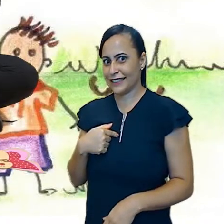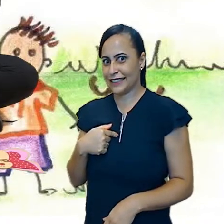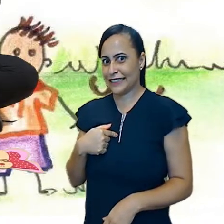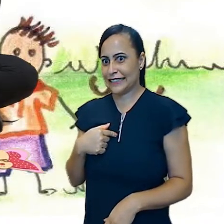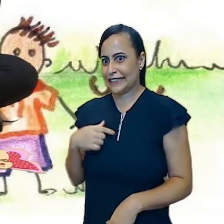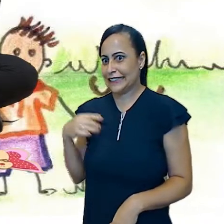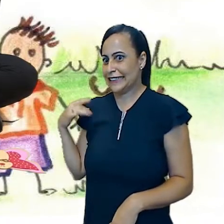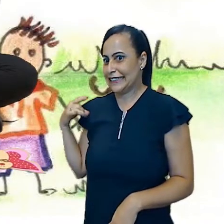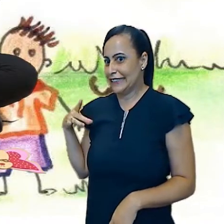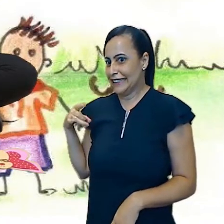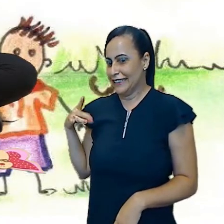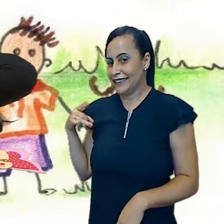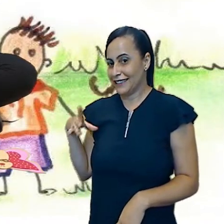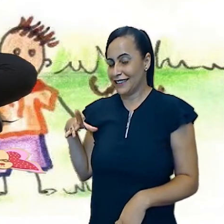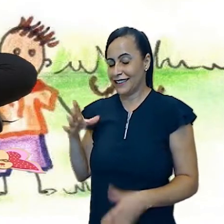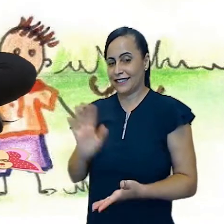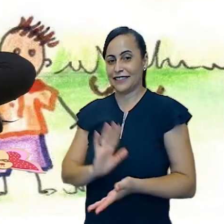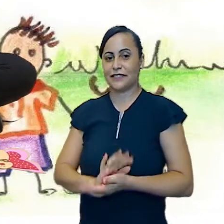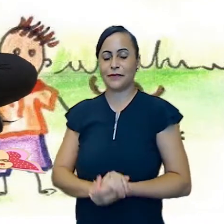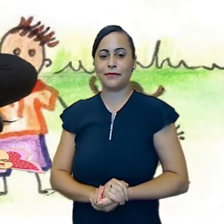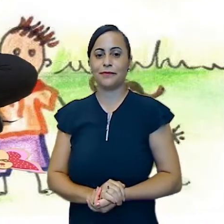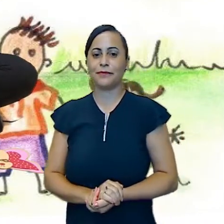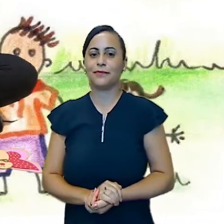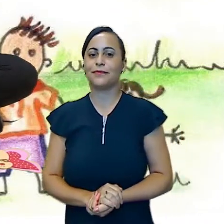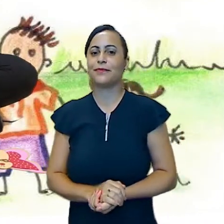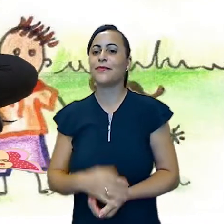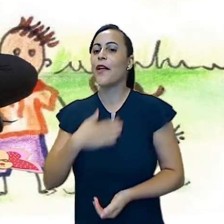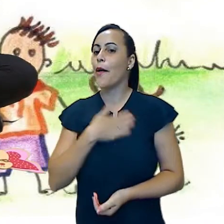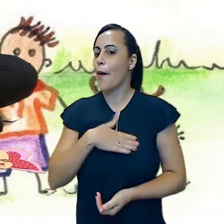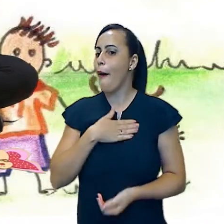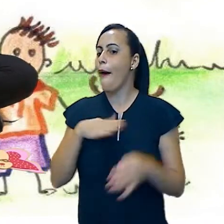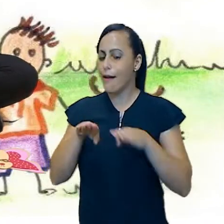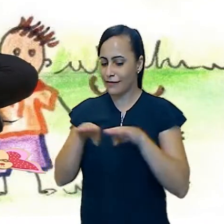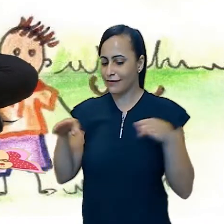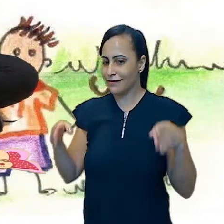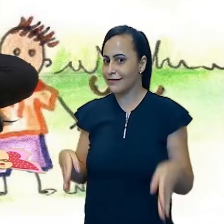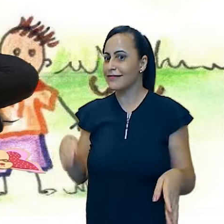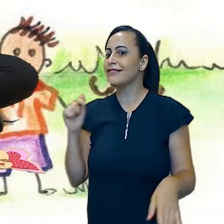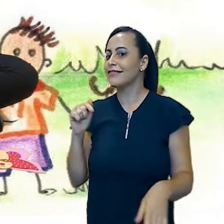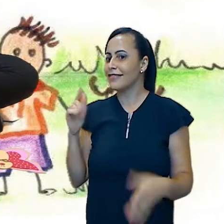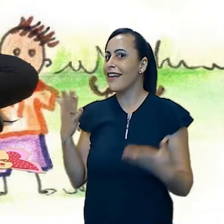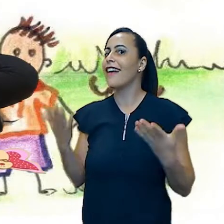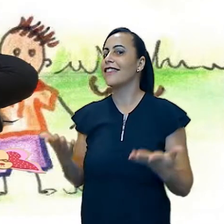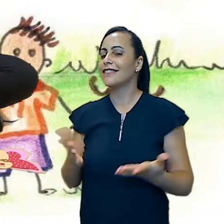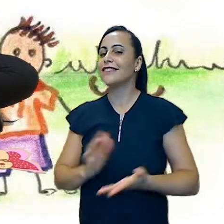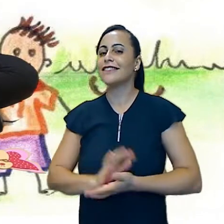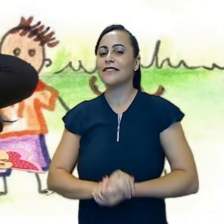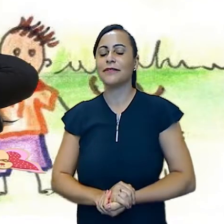Ai, tô com medo. Ai, eu tô gostando dessa caixa.